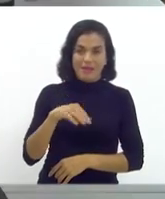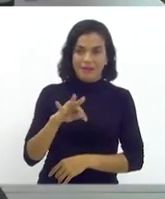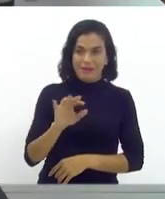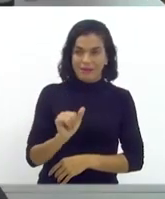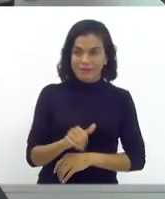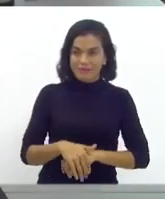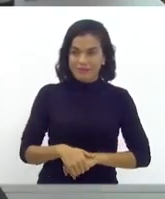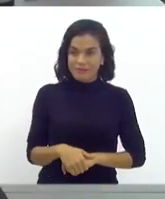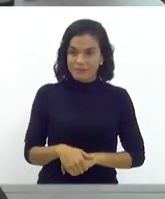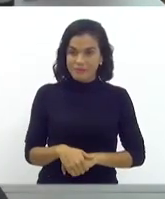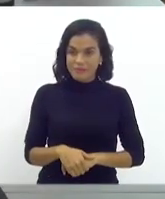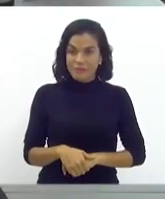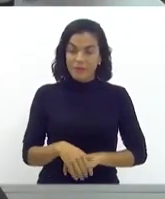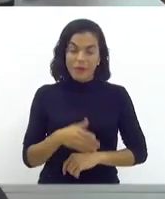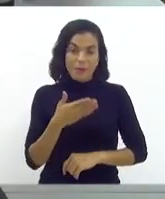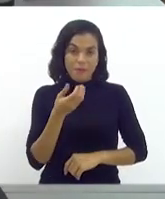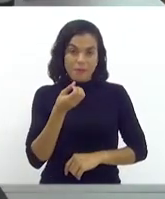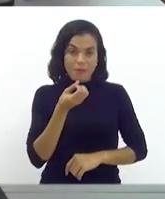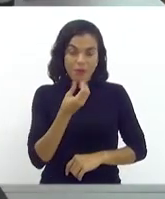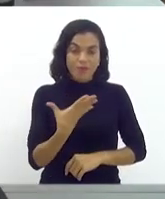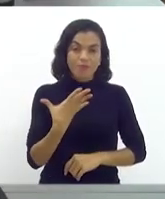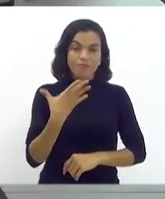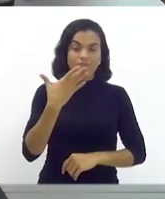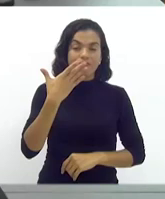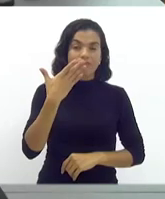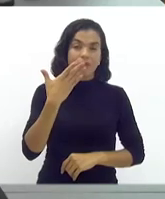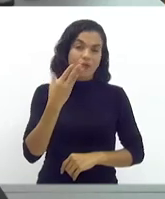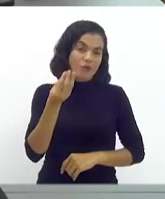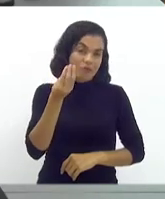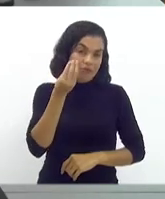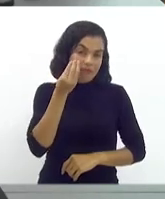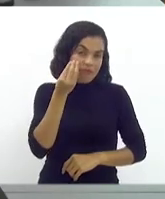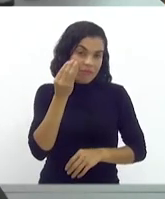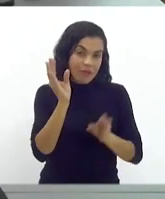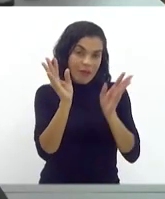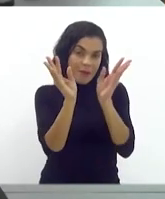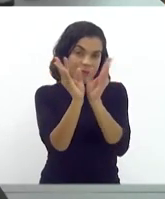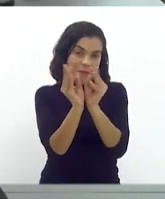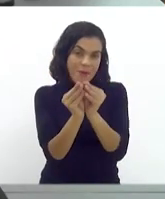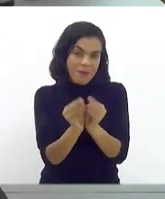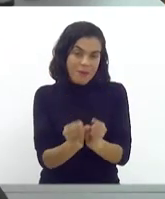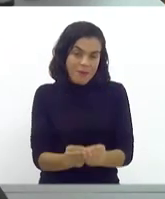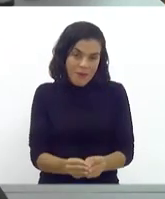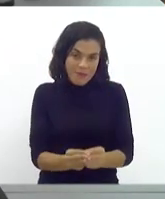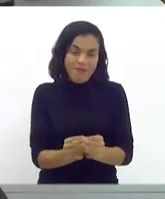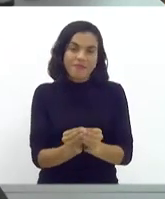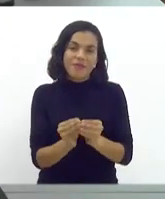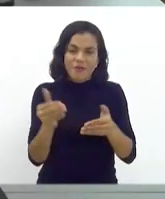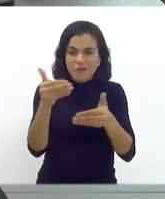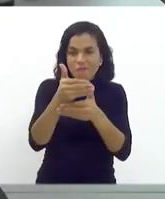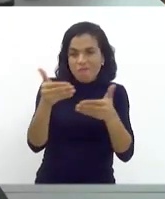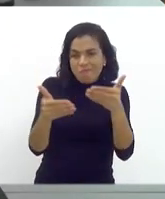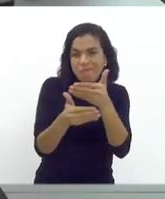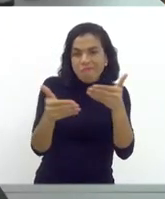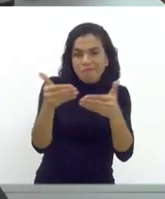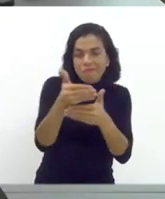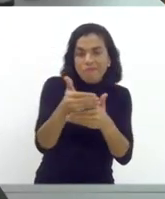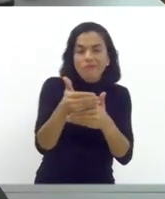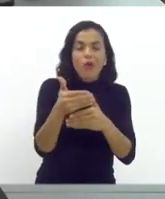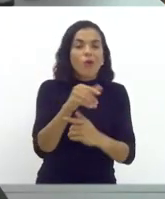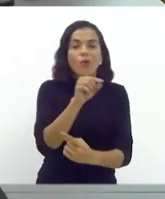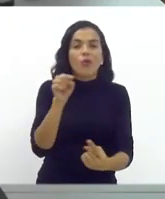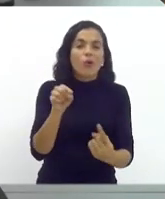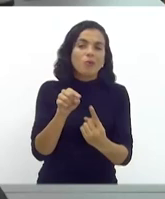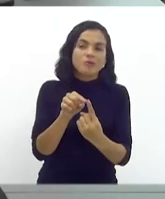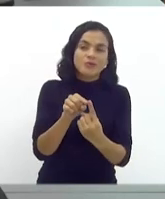bom eu vou tentar ser ser breve eu fiz alguns slides é com